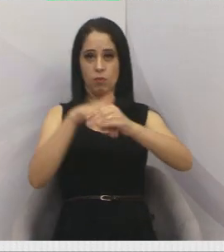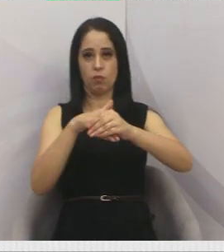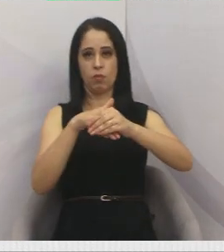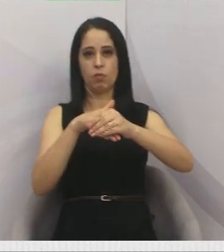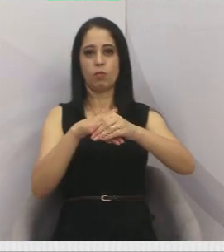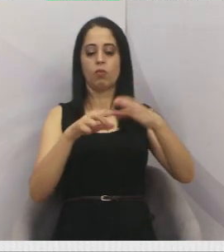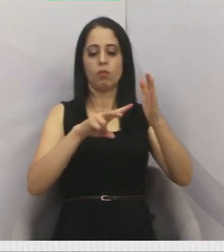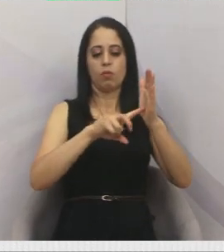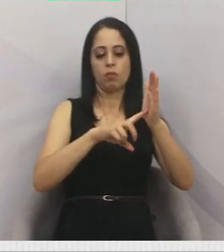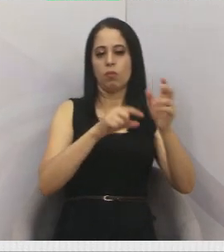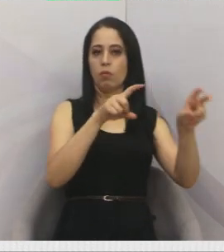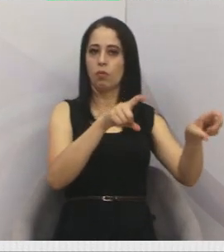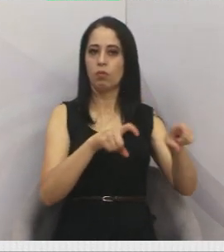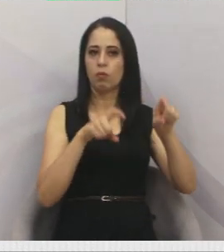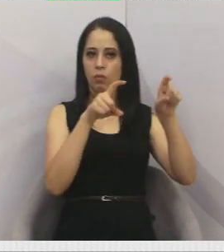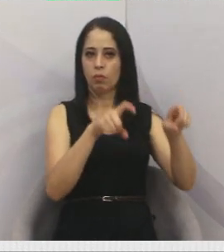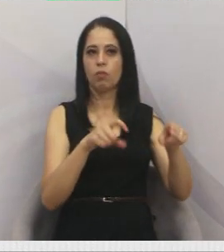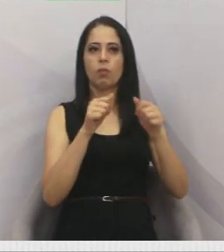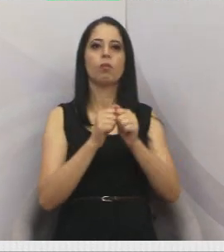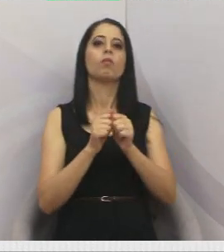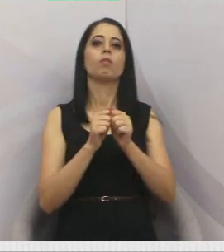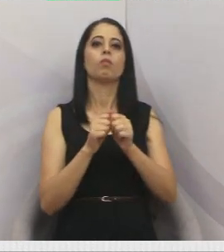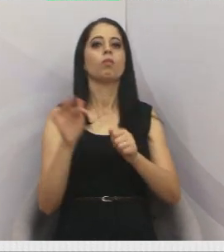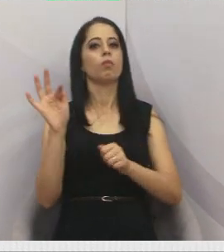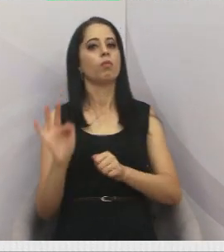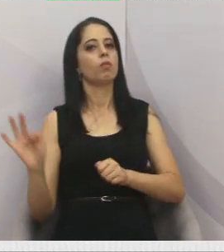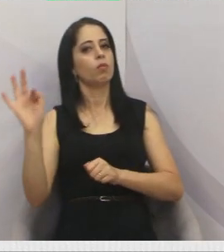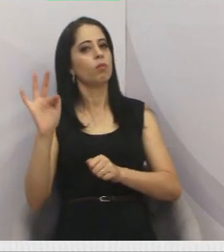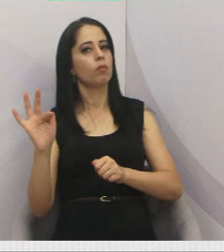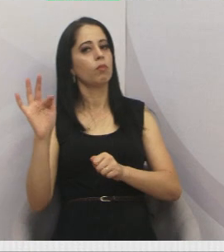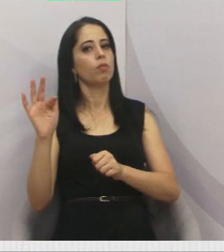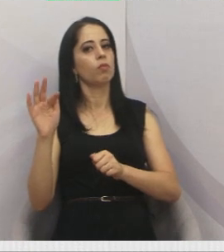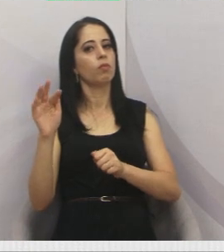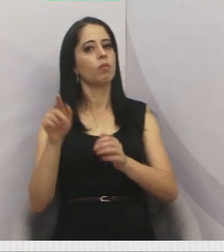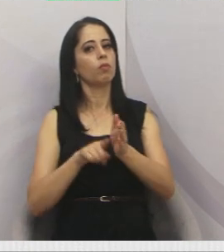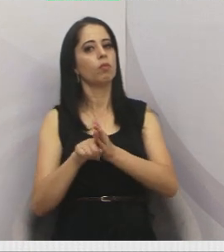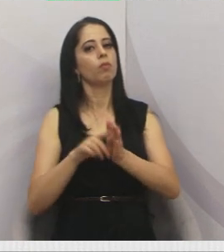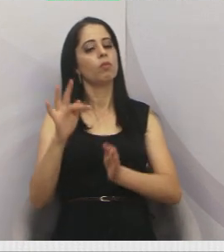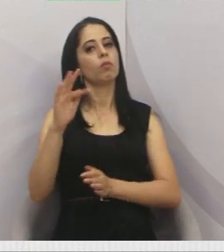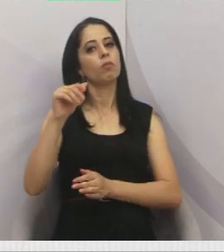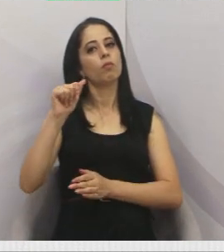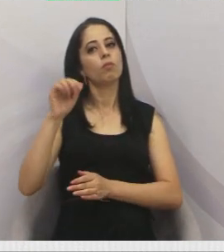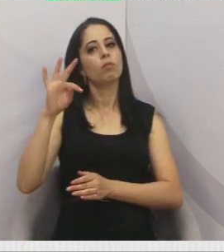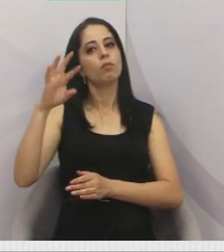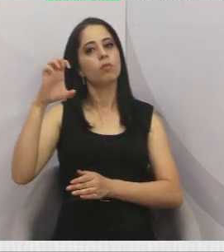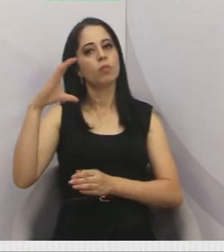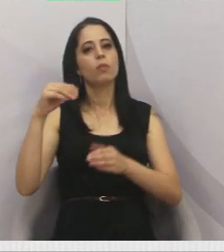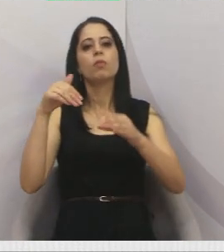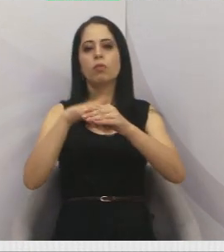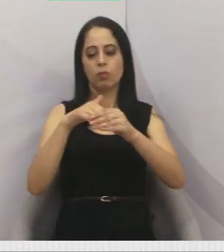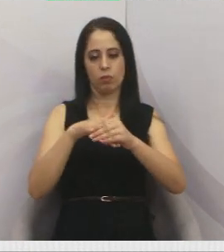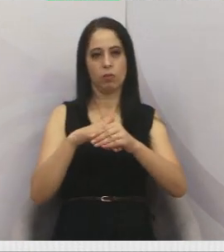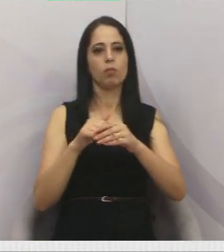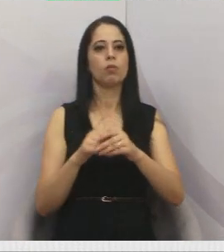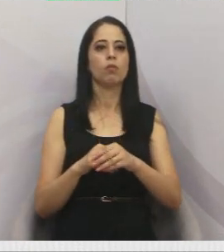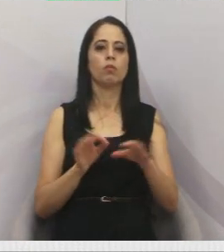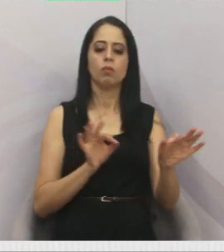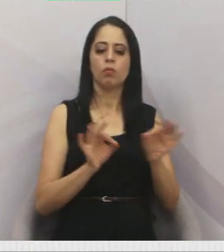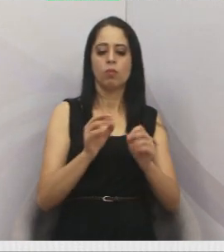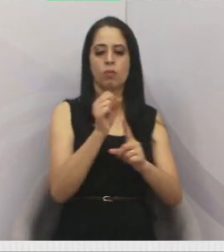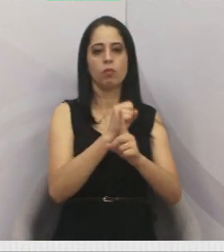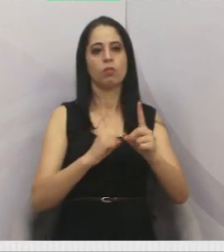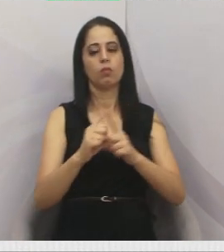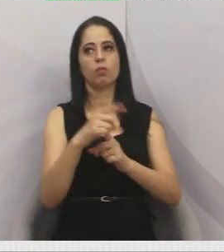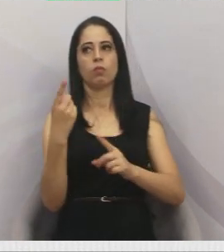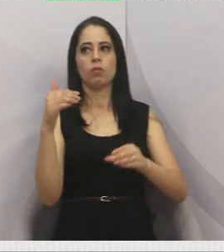Rural. Segmento Entidades Acadêmicas, um voto para a FATEC Jacareí. E segmento Organização da Sociedade Civil,